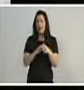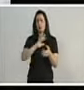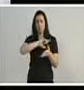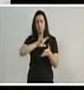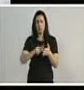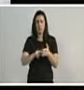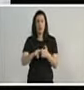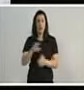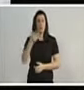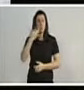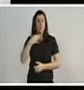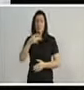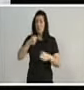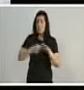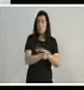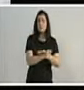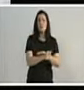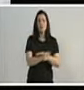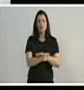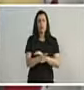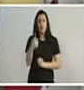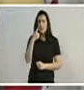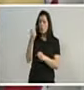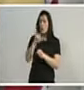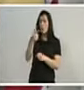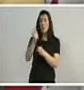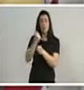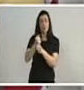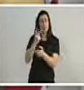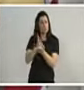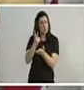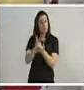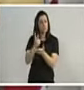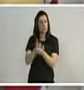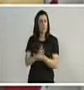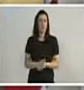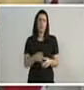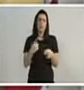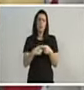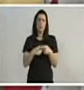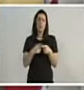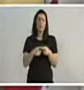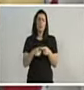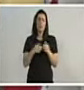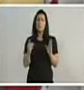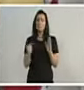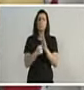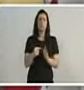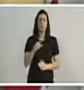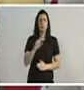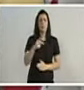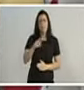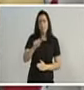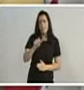investimentos e ainda estamos vendo obras sendo executadas e esta é mais uma através do pac porque dou ênfase a isso porque tem pessoas que só